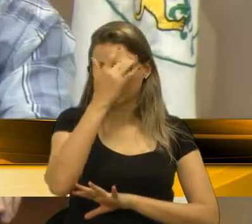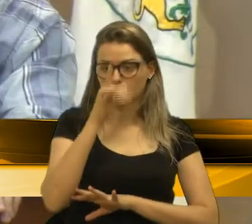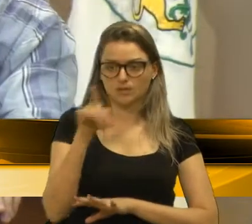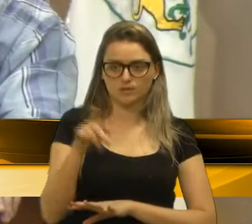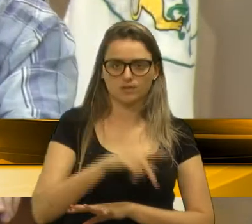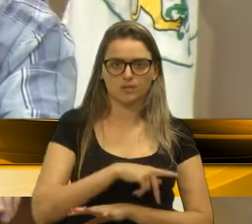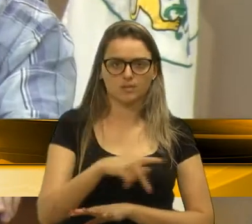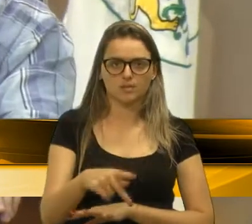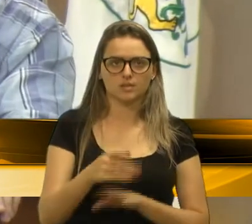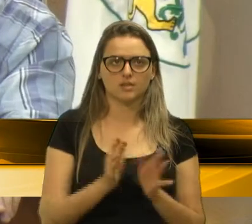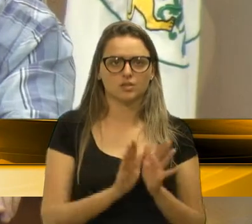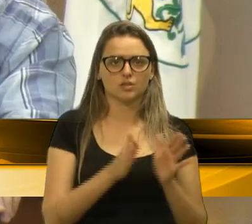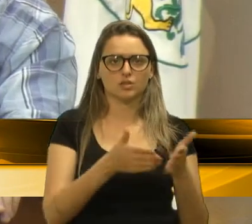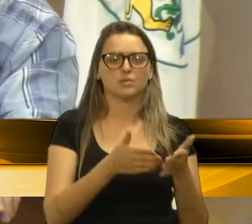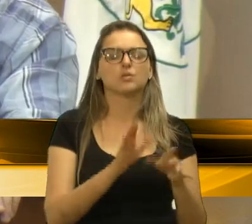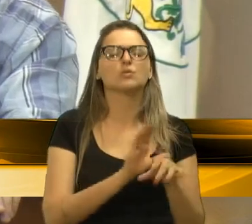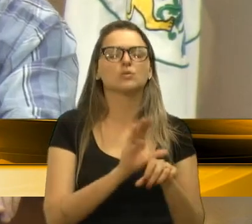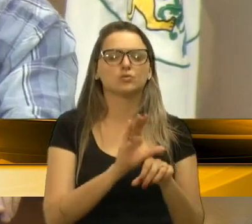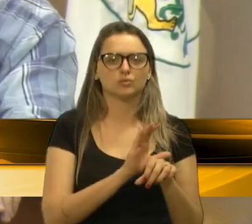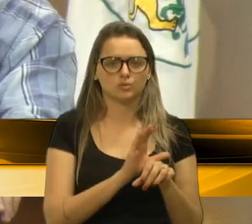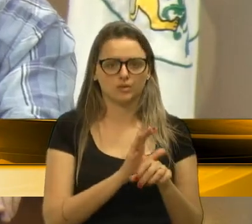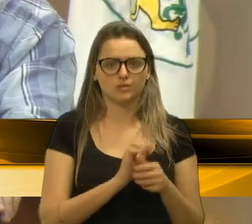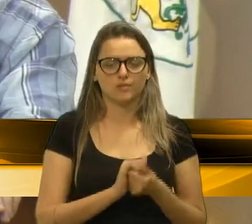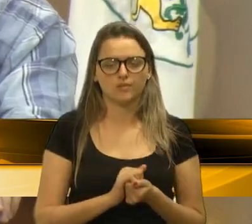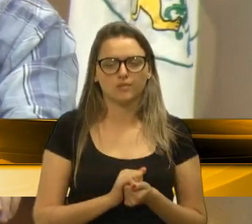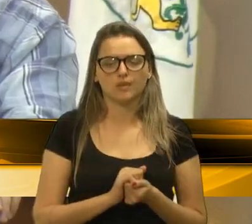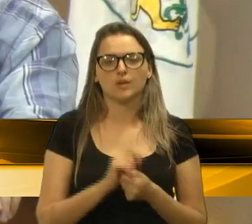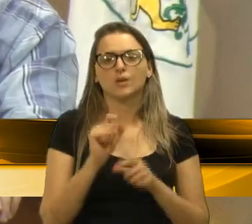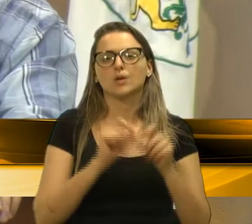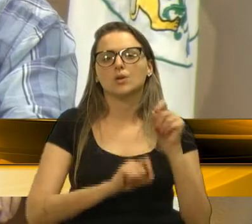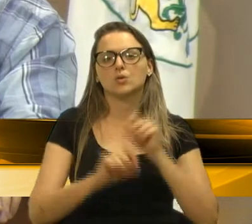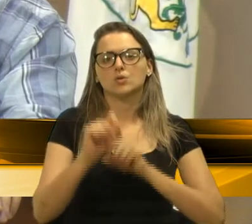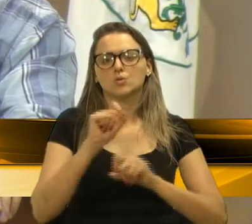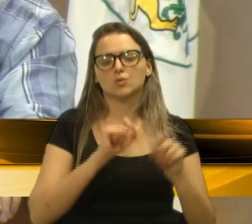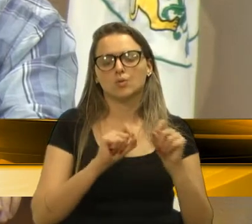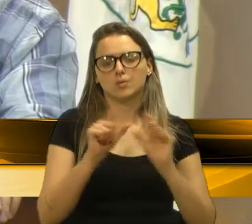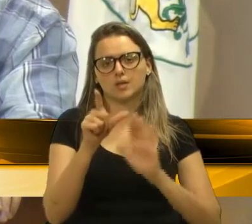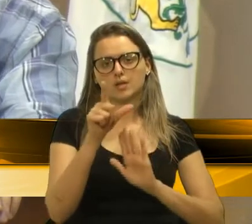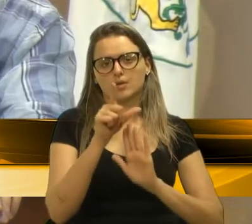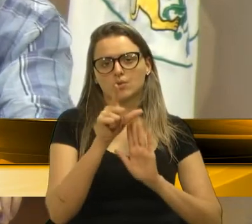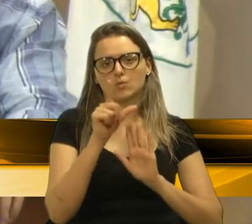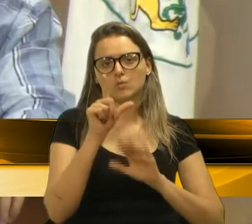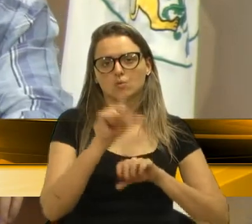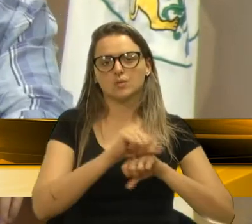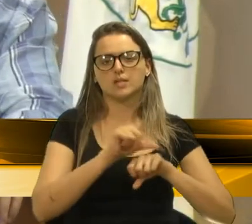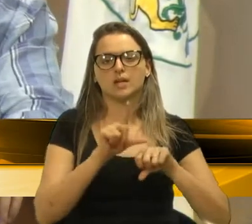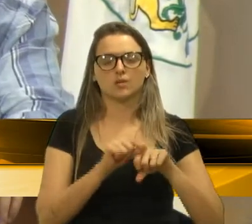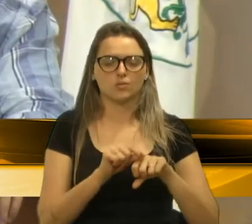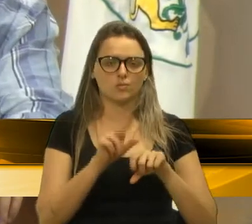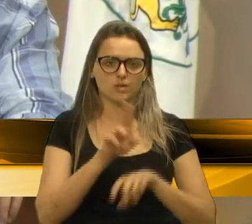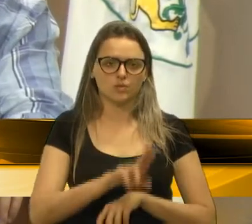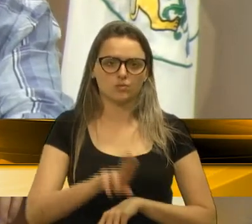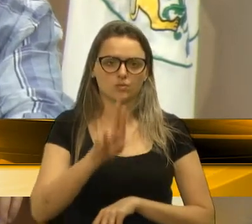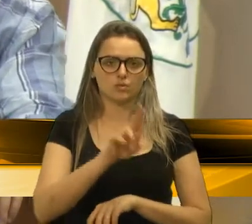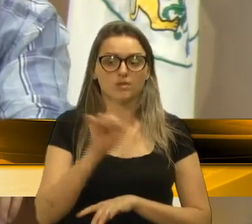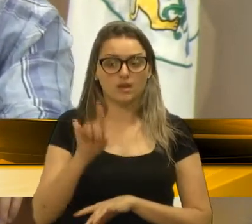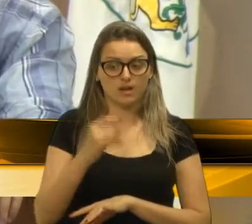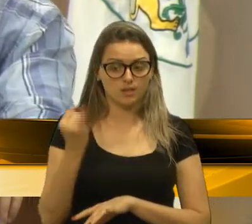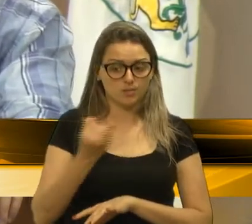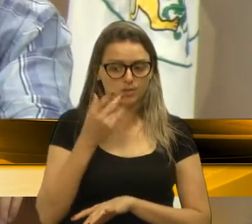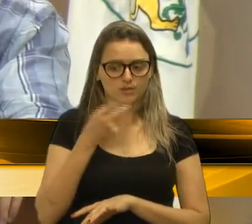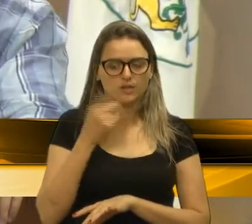a comissão da condição sobre os argumentos utilizados todos eles é importante que se diga